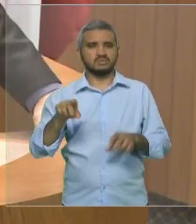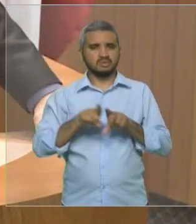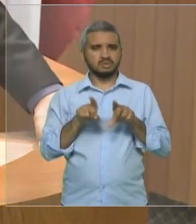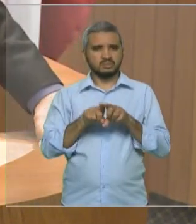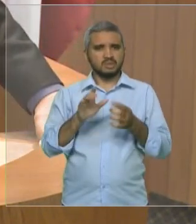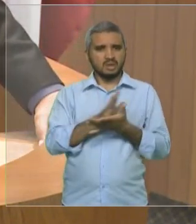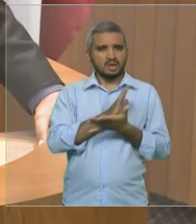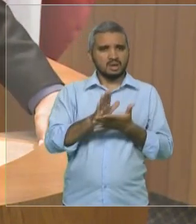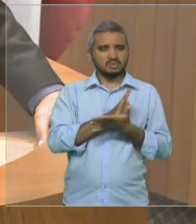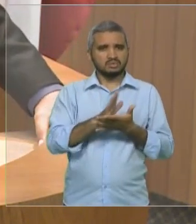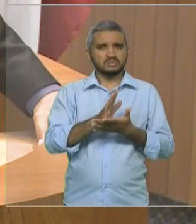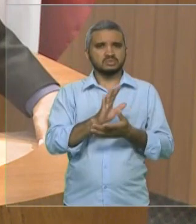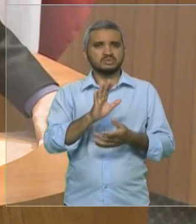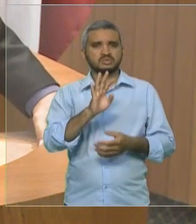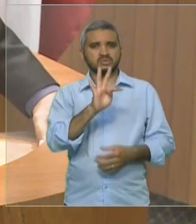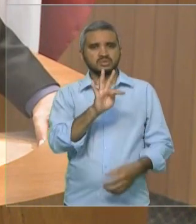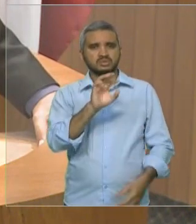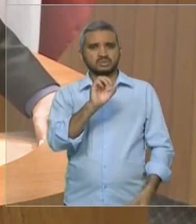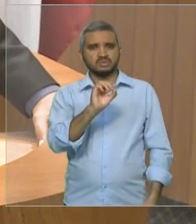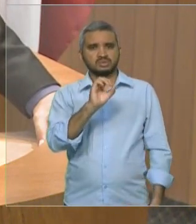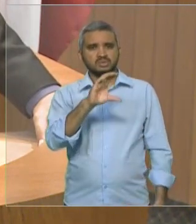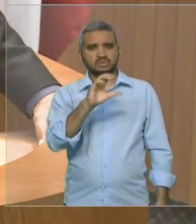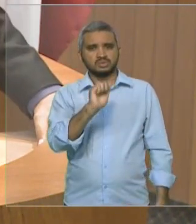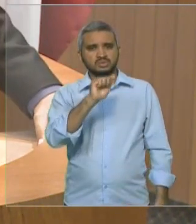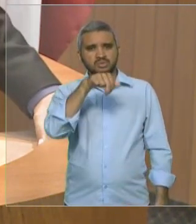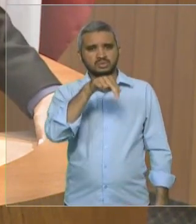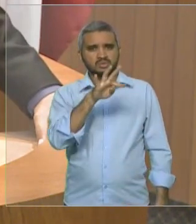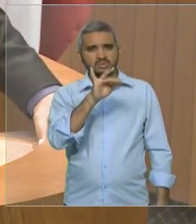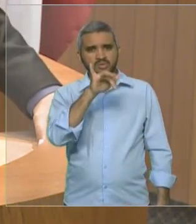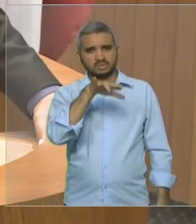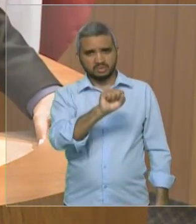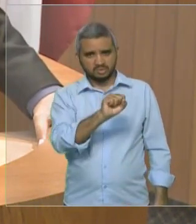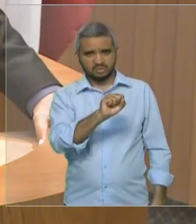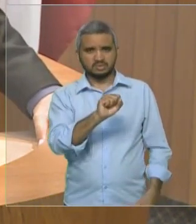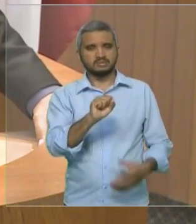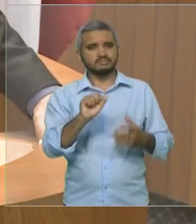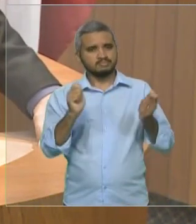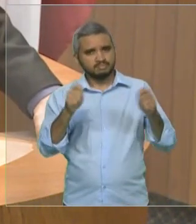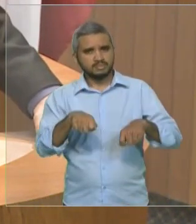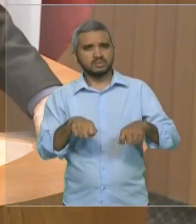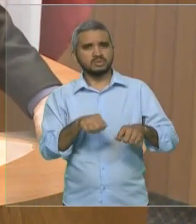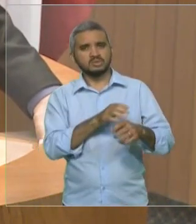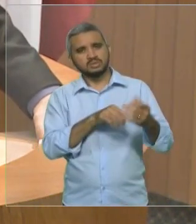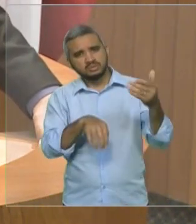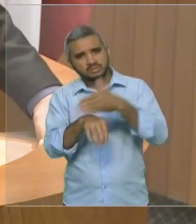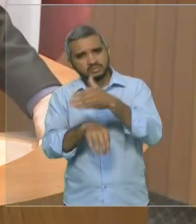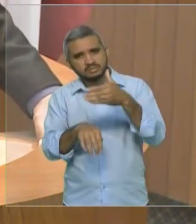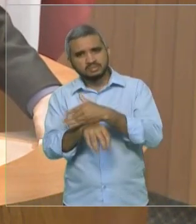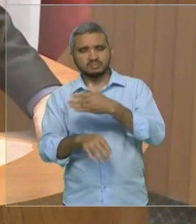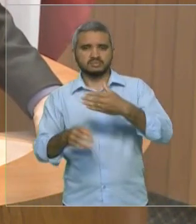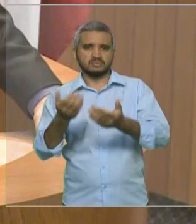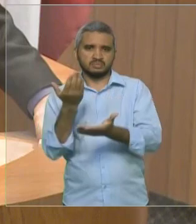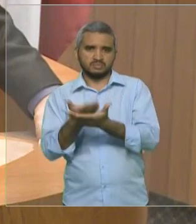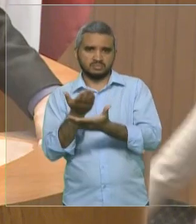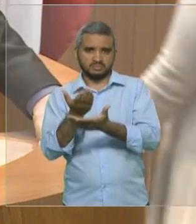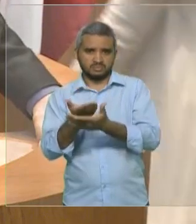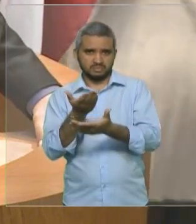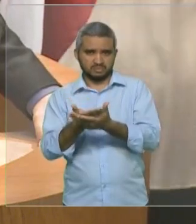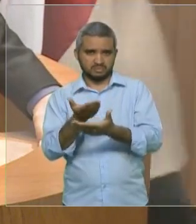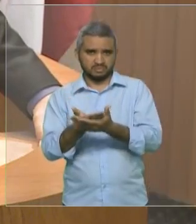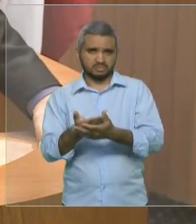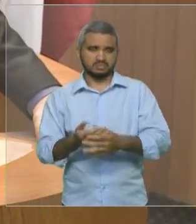Tocantins, terem essa oportunidade do ensino. Porque antes, eu acompanhei muito,